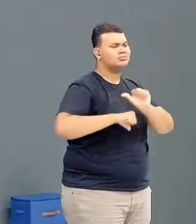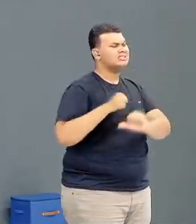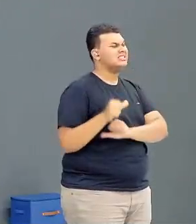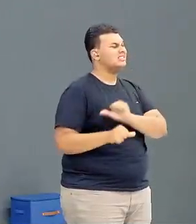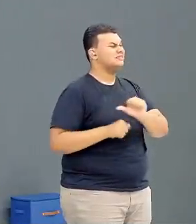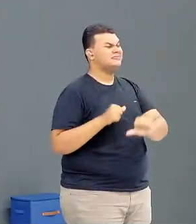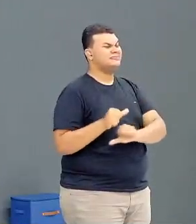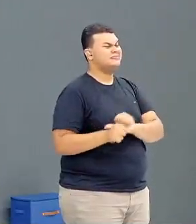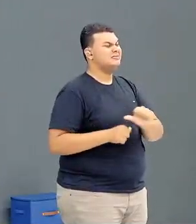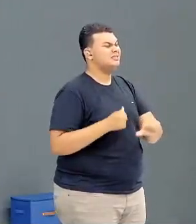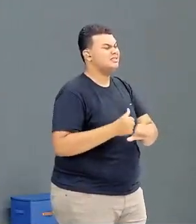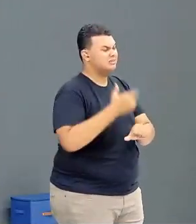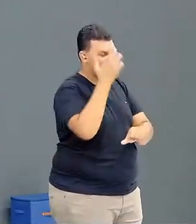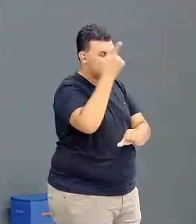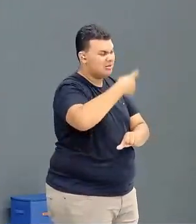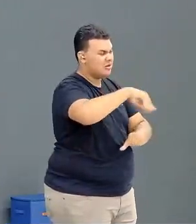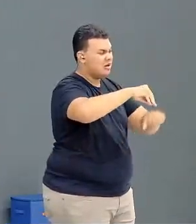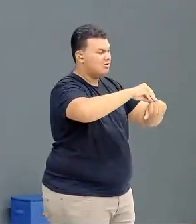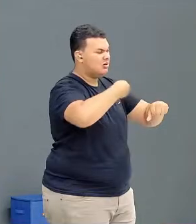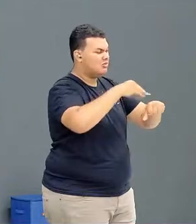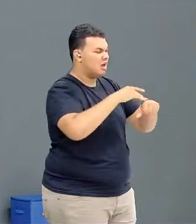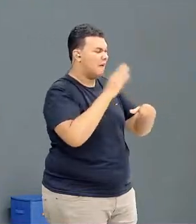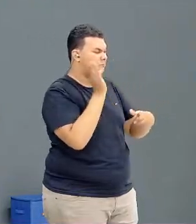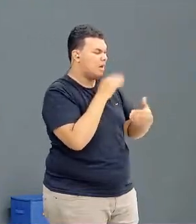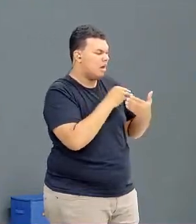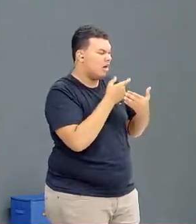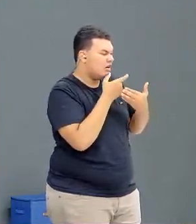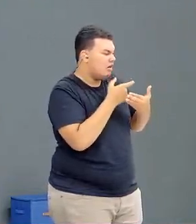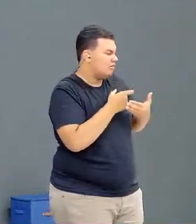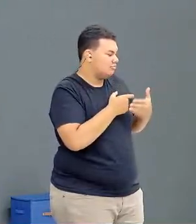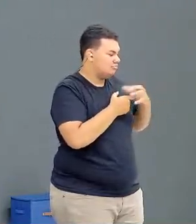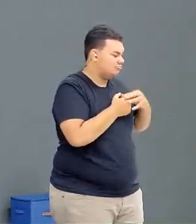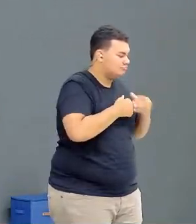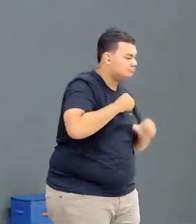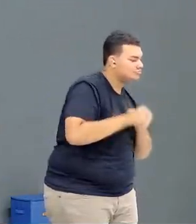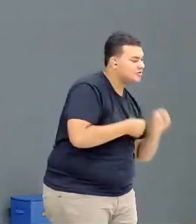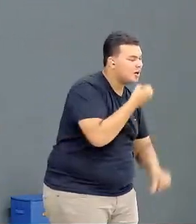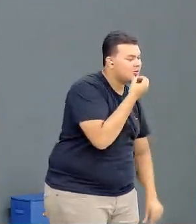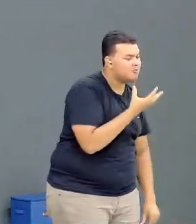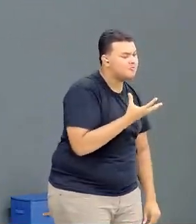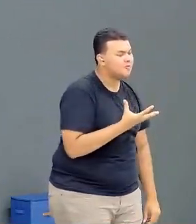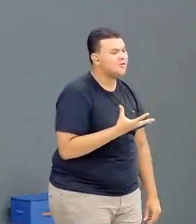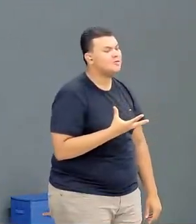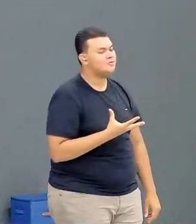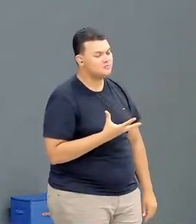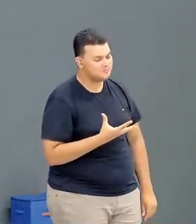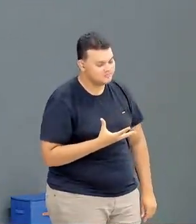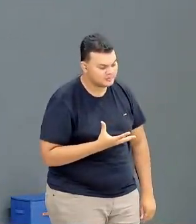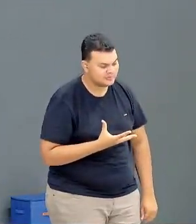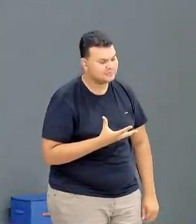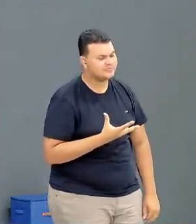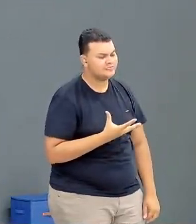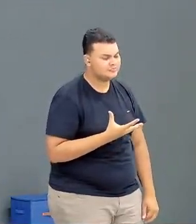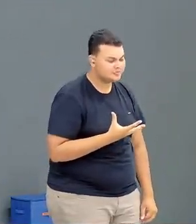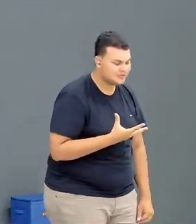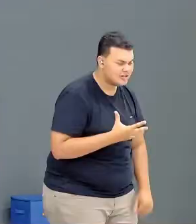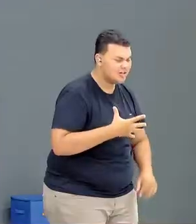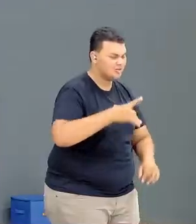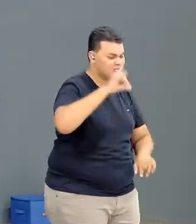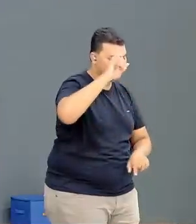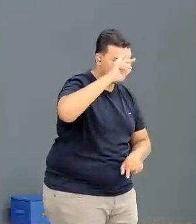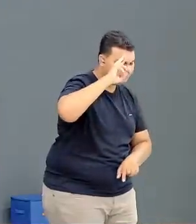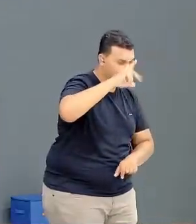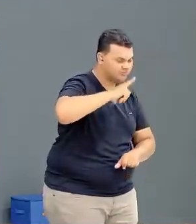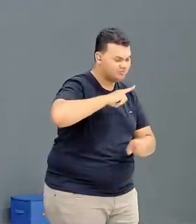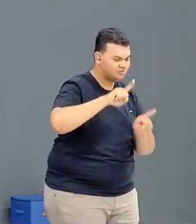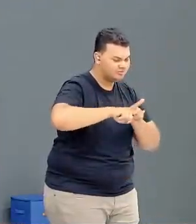e argumentos no coração de pessoas aqui. O Senhor está mudando logismos,